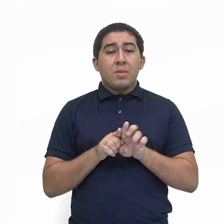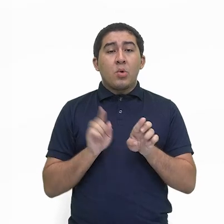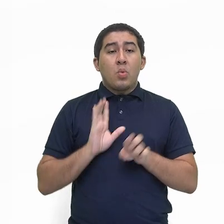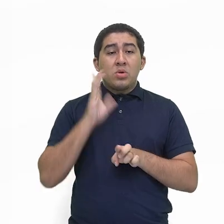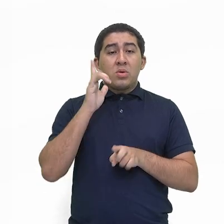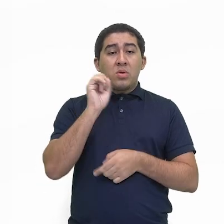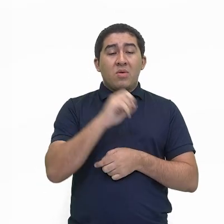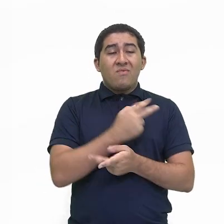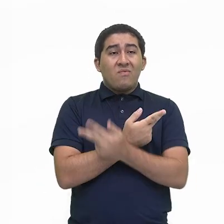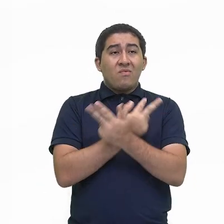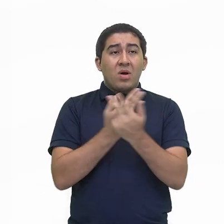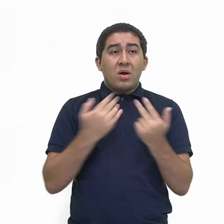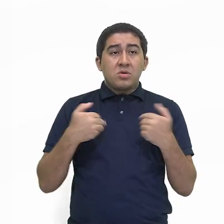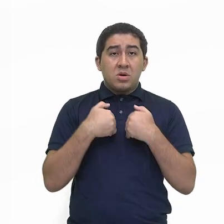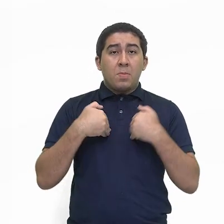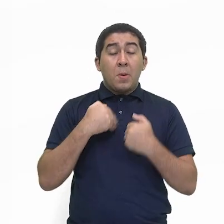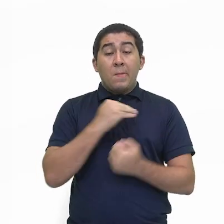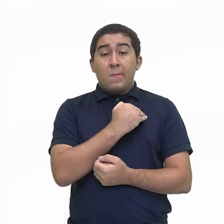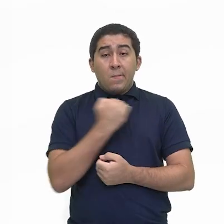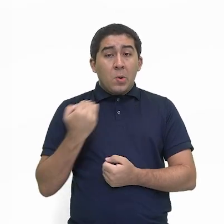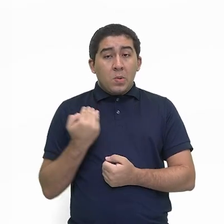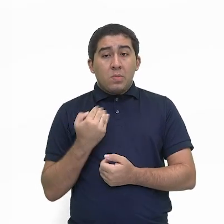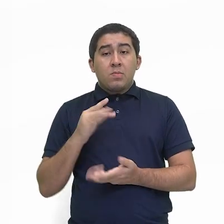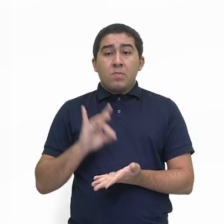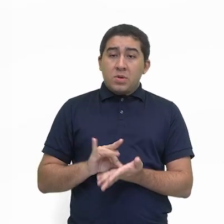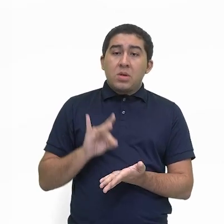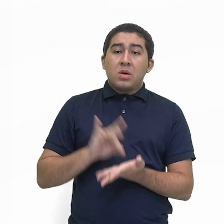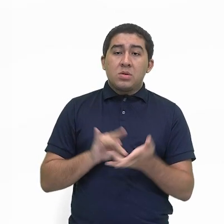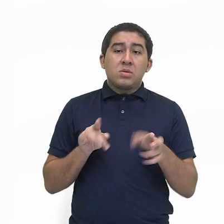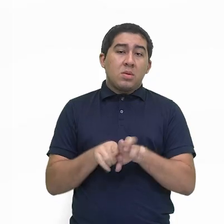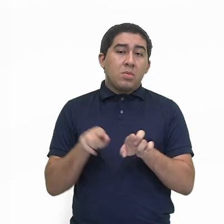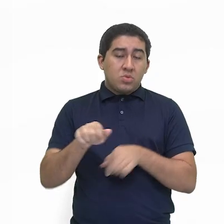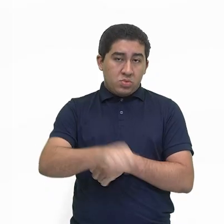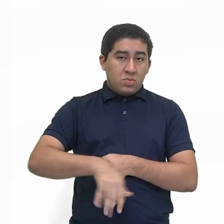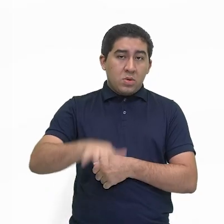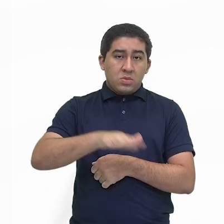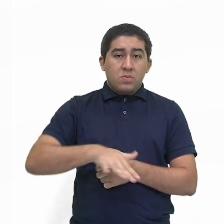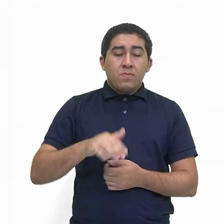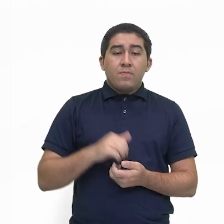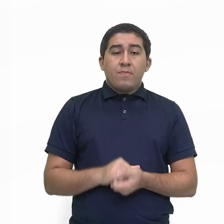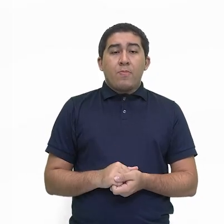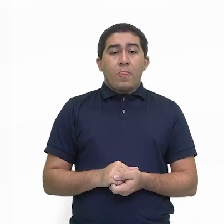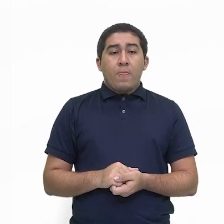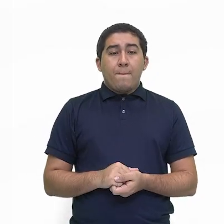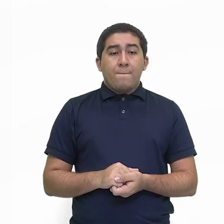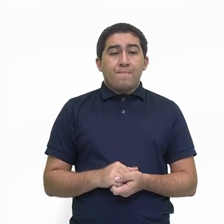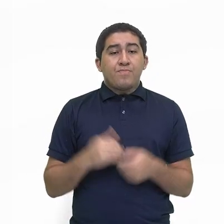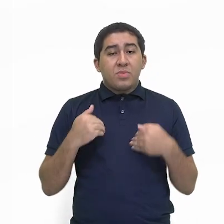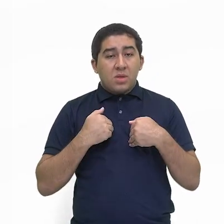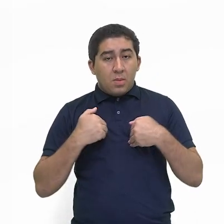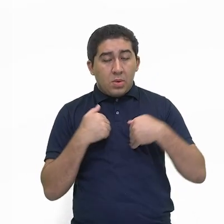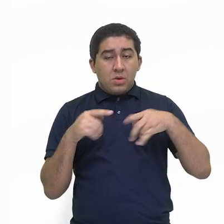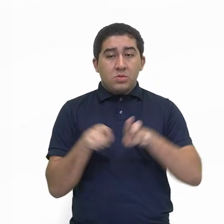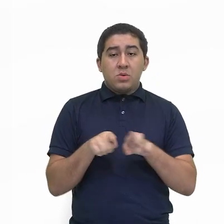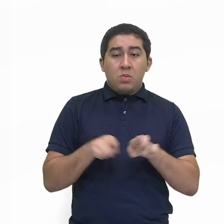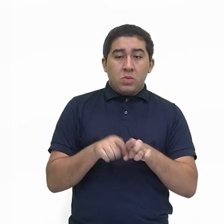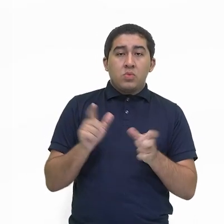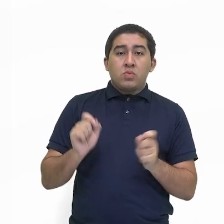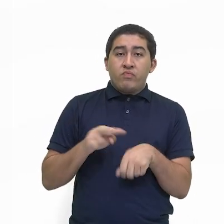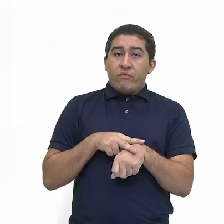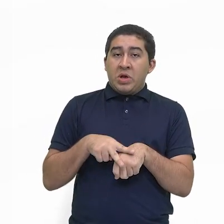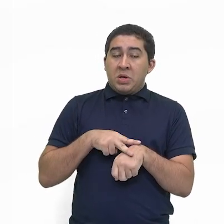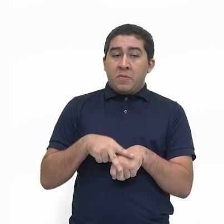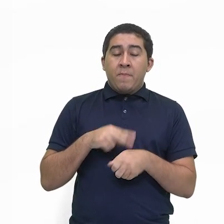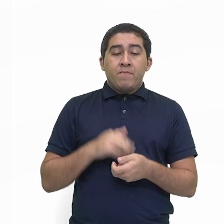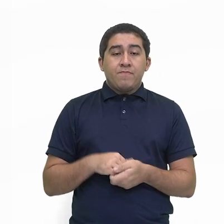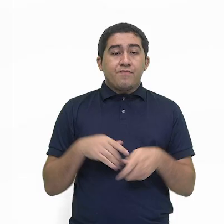morte de diversas espécies, das espécies ali presentes naquele ambiente, tanto animais quanto vegetais, e tem